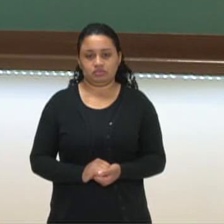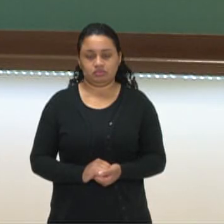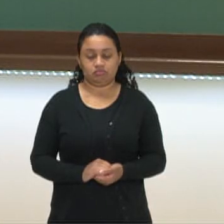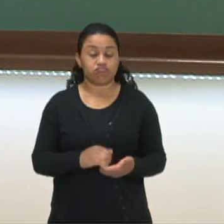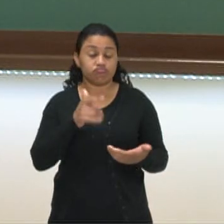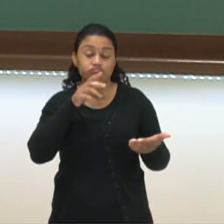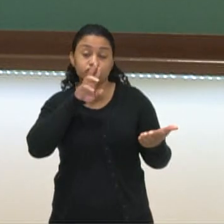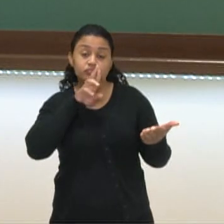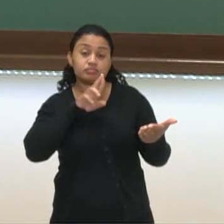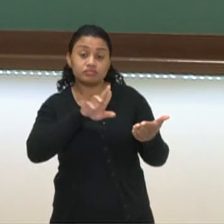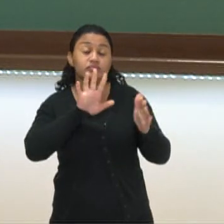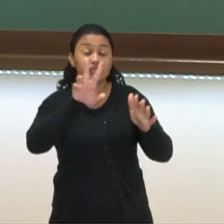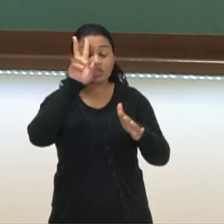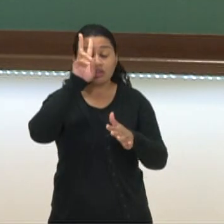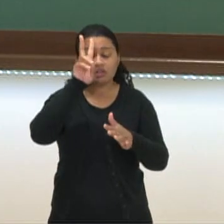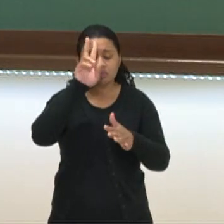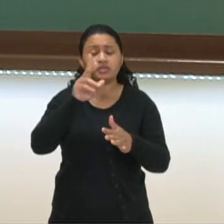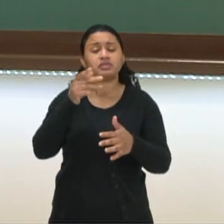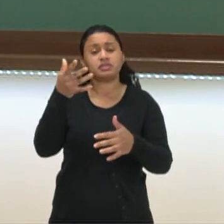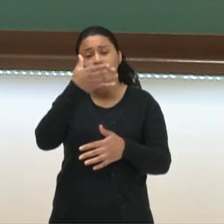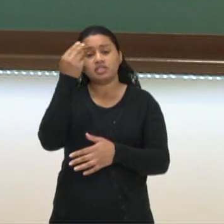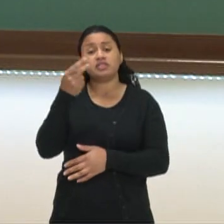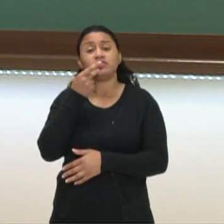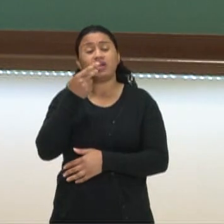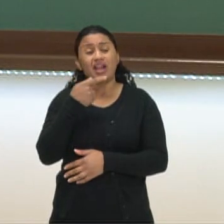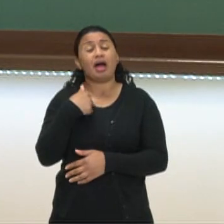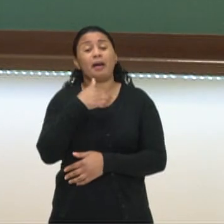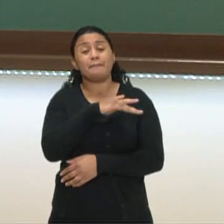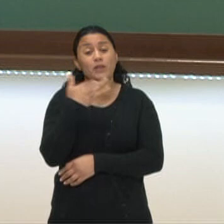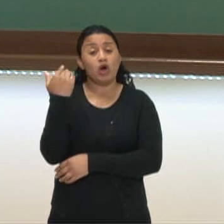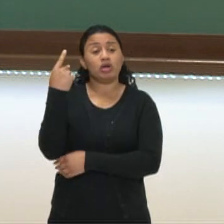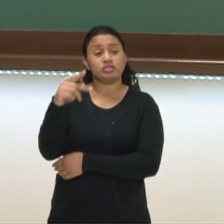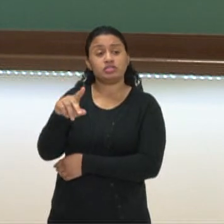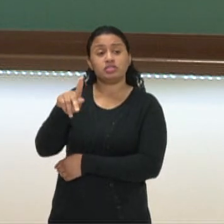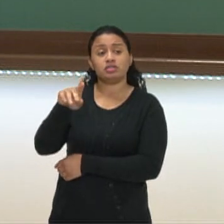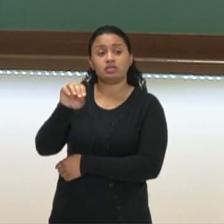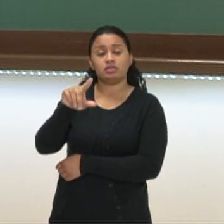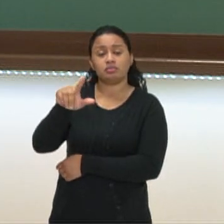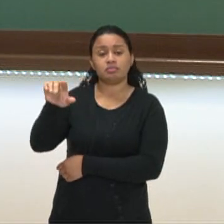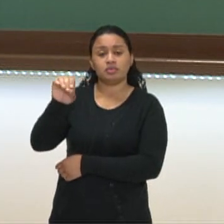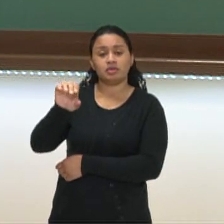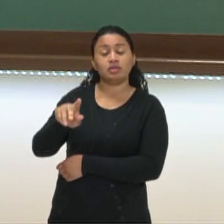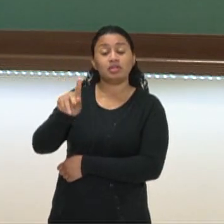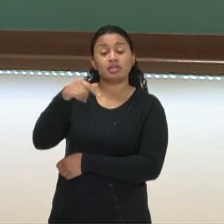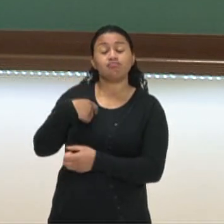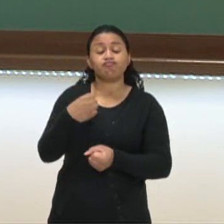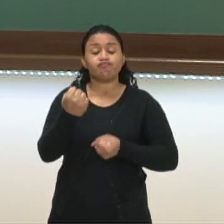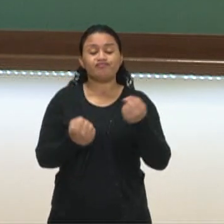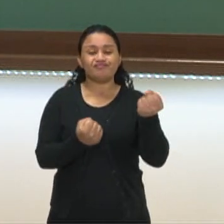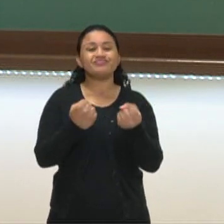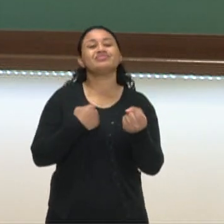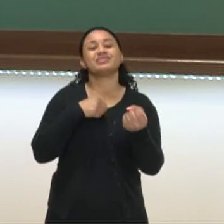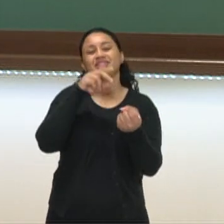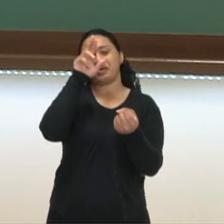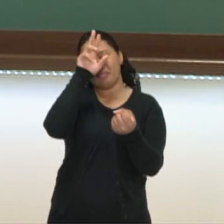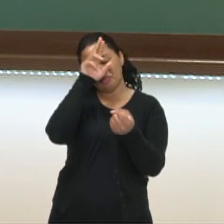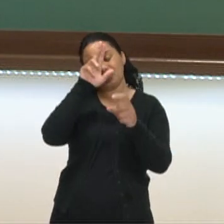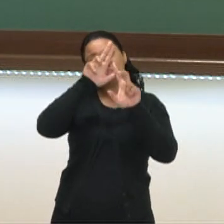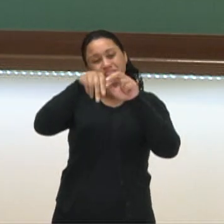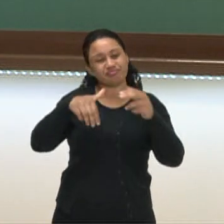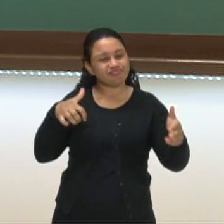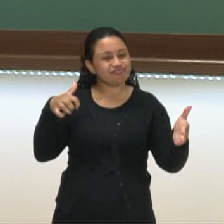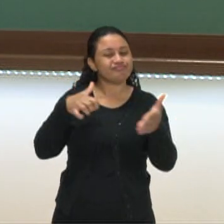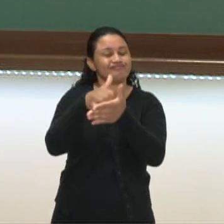Responderam lá, pessoal? Só lembrando, esqueci de citar, infelizmente a morte do Jackson Pollock, ele estava dirigindo e ele estava embriagado, por isso que ele se acidentou